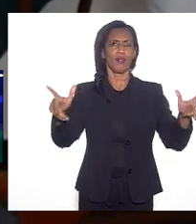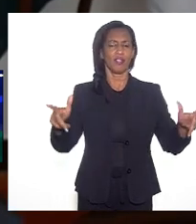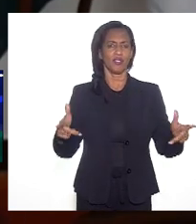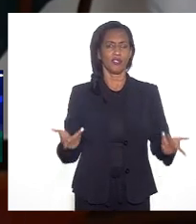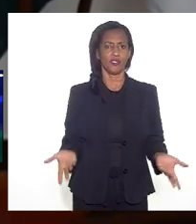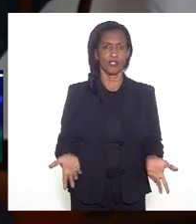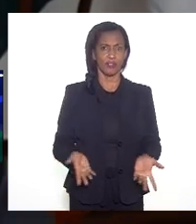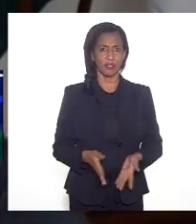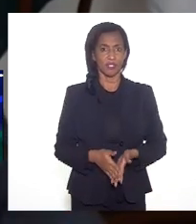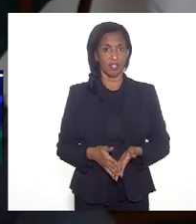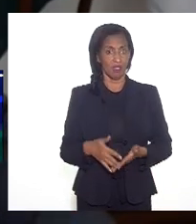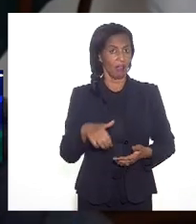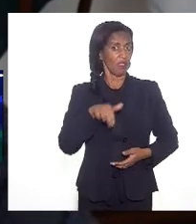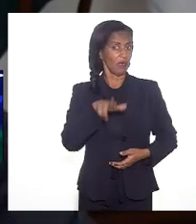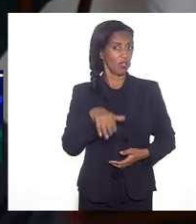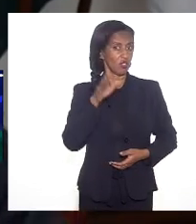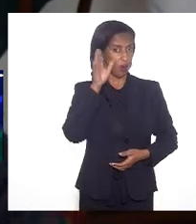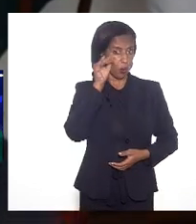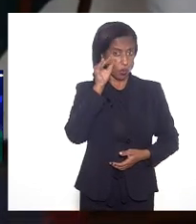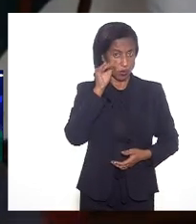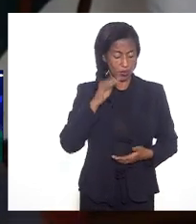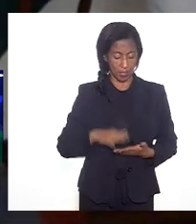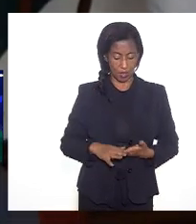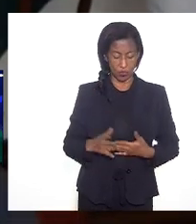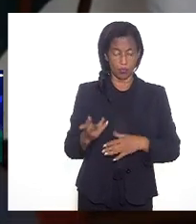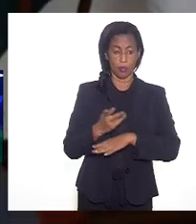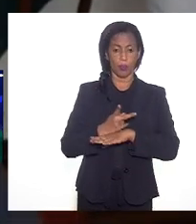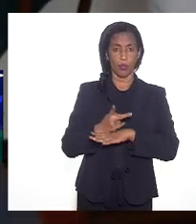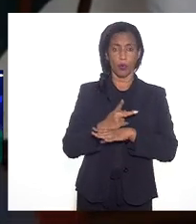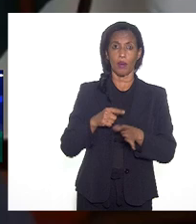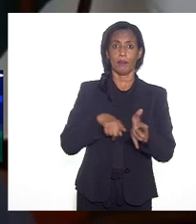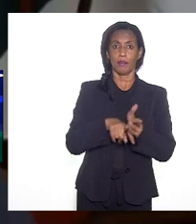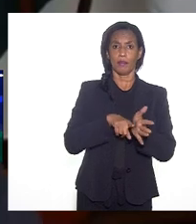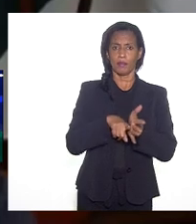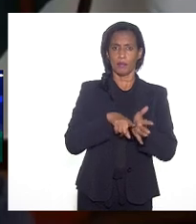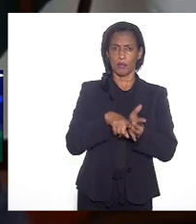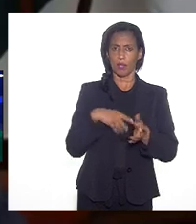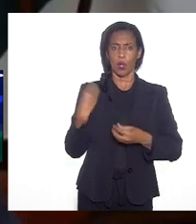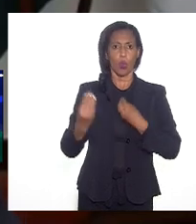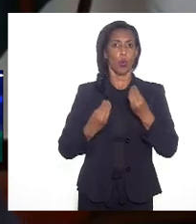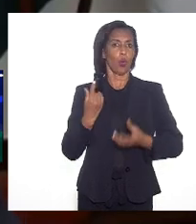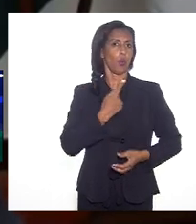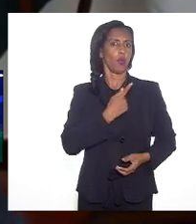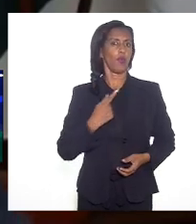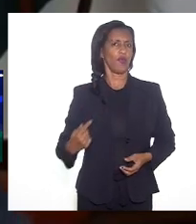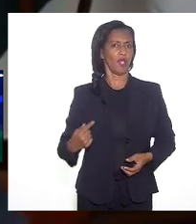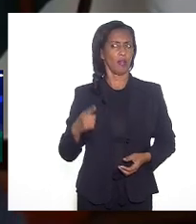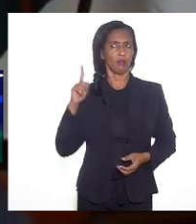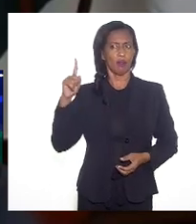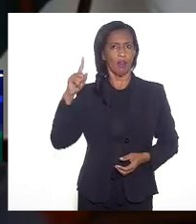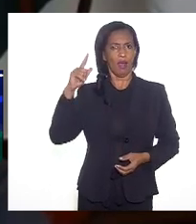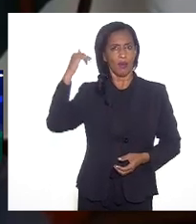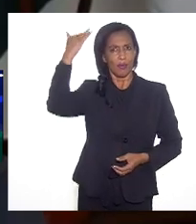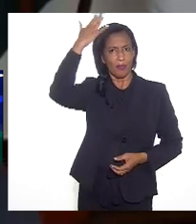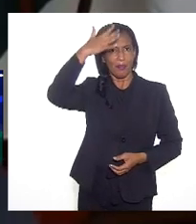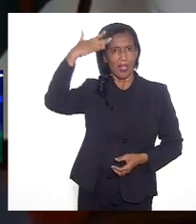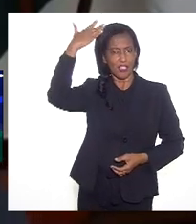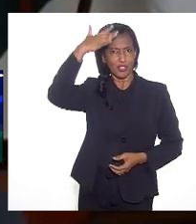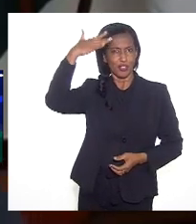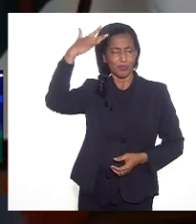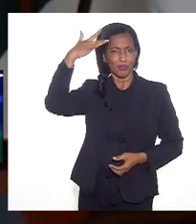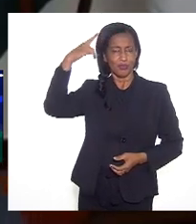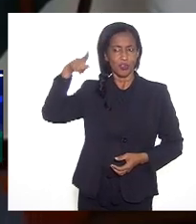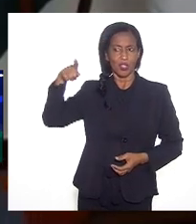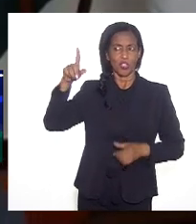Quem tiver curiosidade e for procurar, pesquisar como o governo mexicano diminuiu os índices de criminalidade na